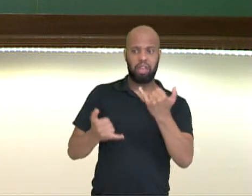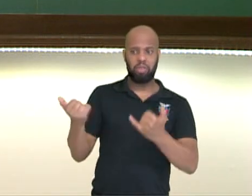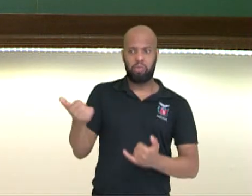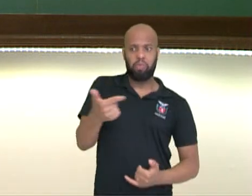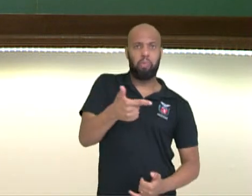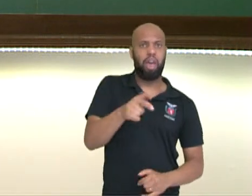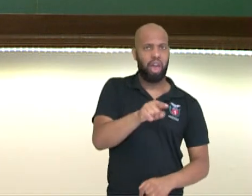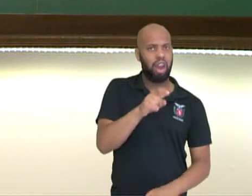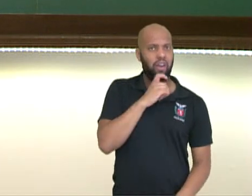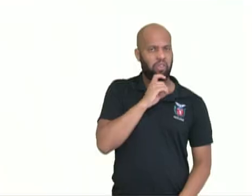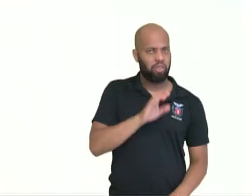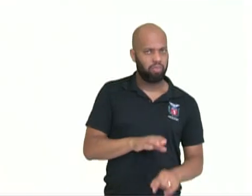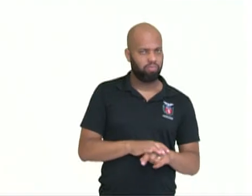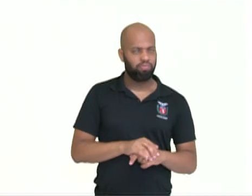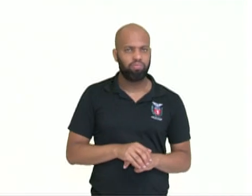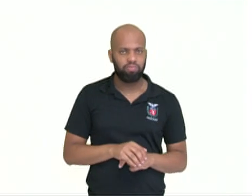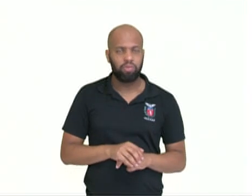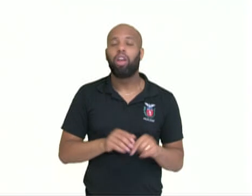porta.